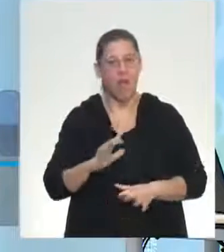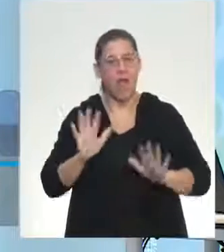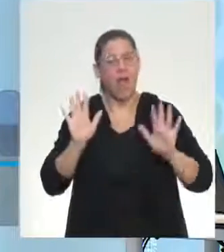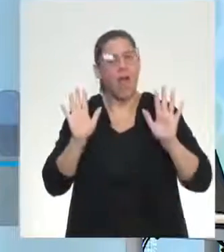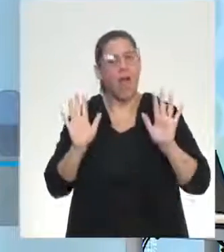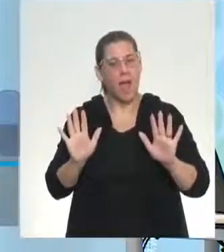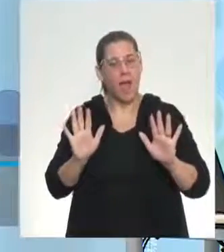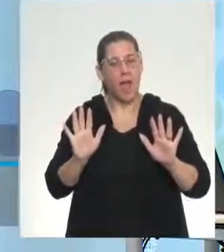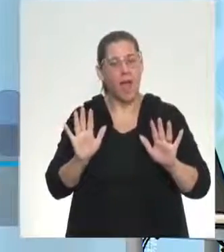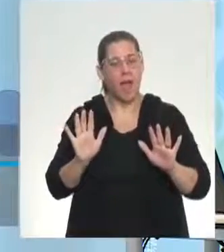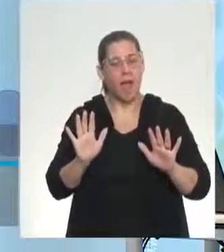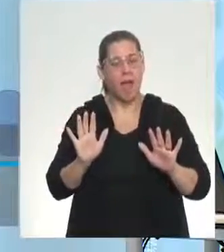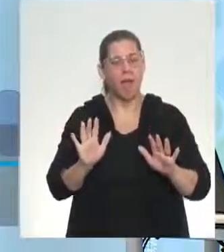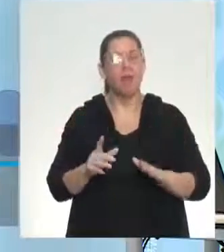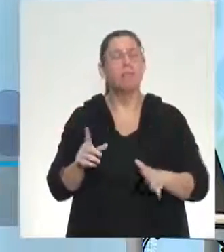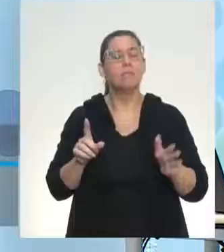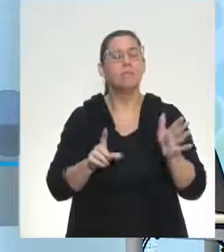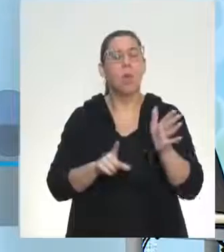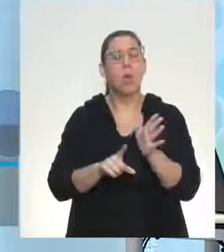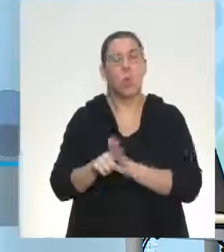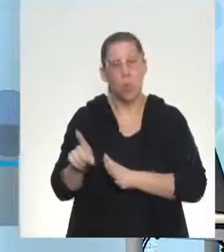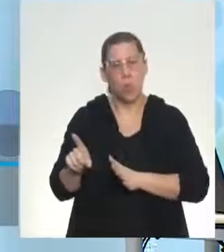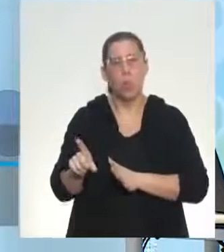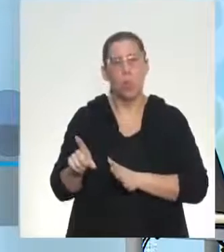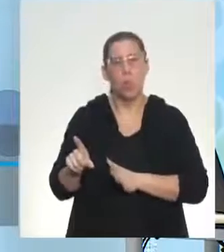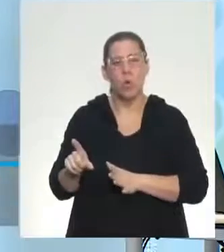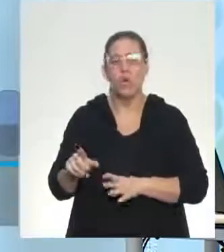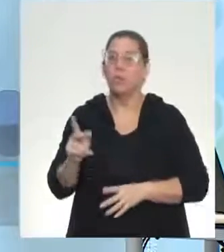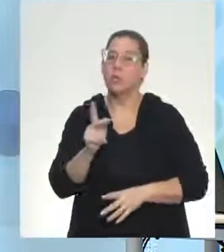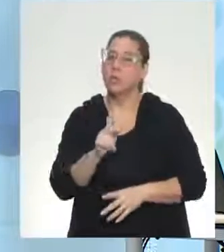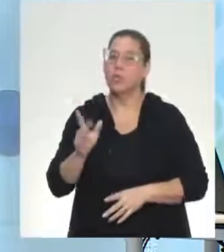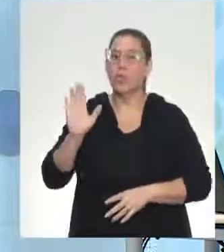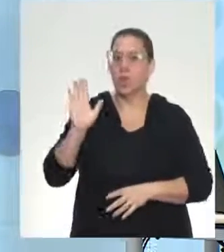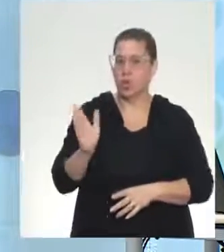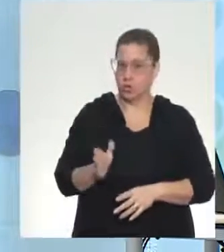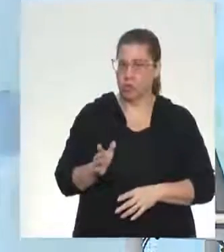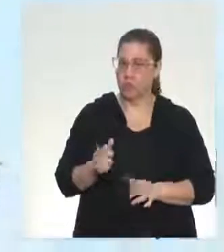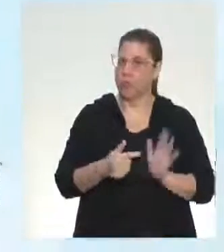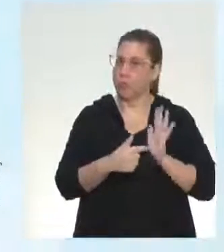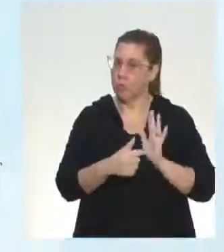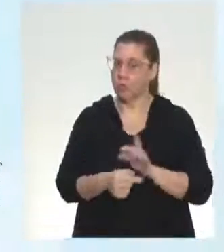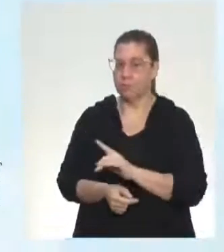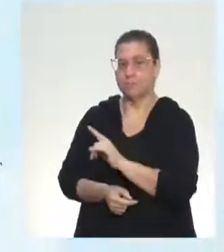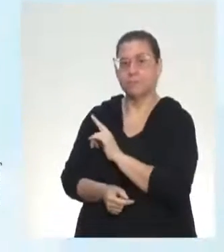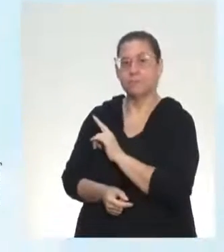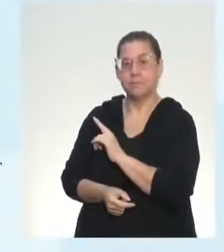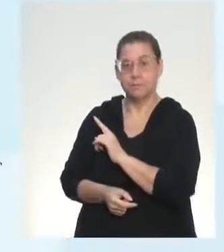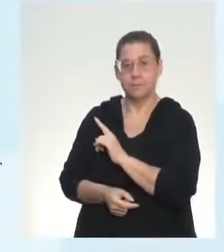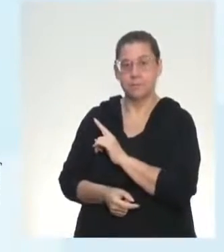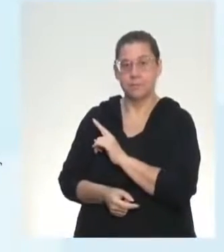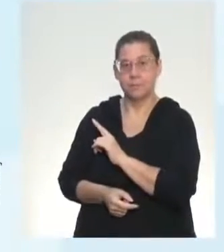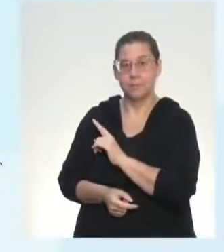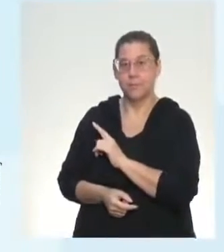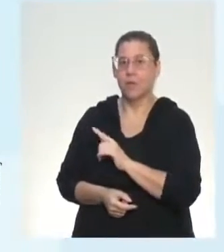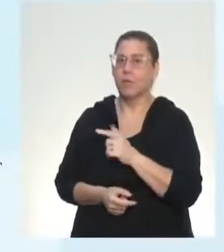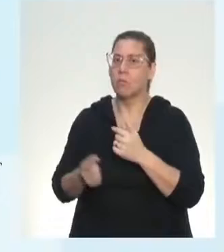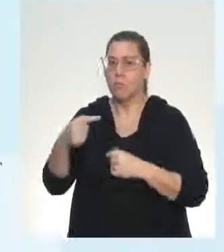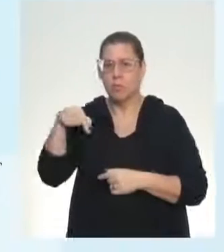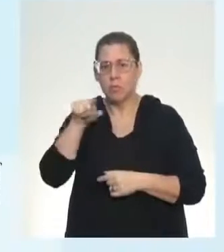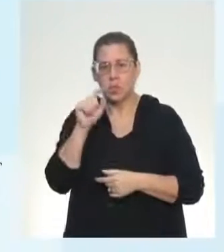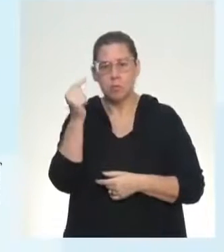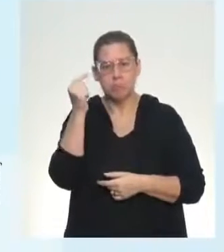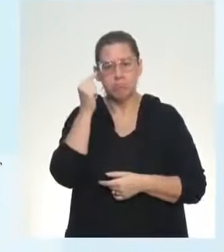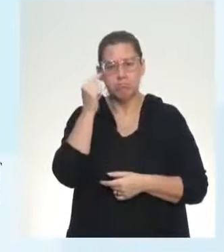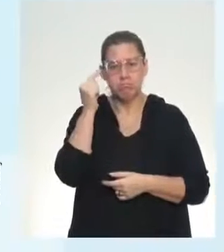aquela velha questão disparadora que o prof já está colocando aqui na tela. Questão problema para